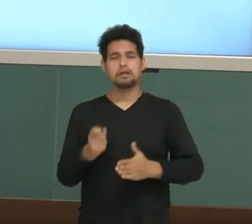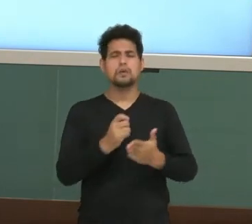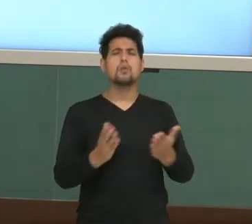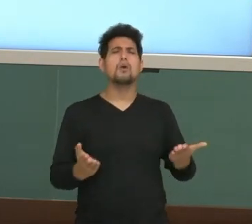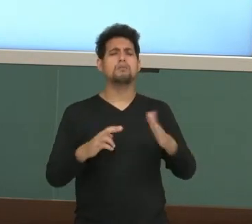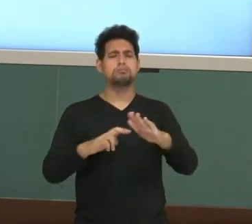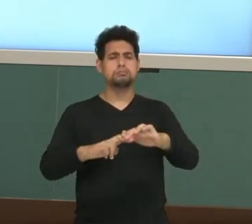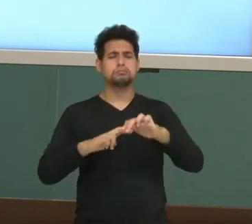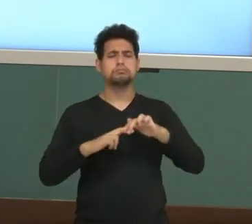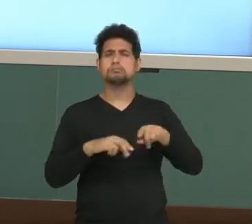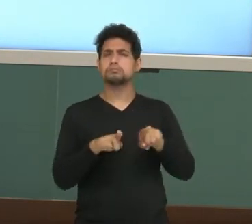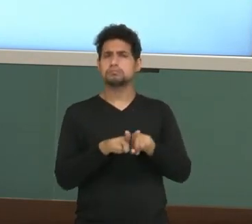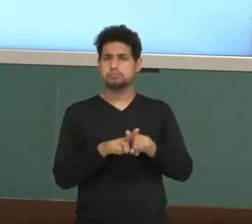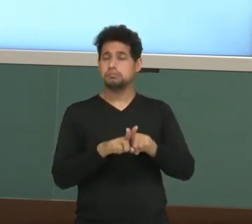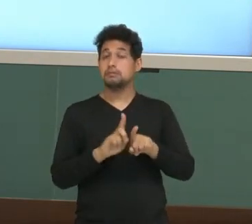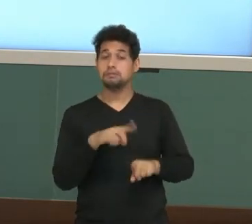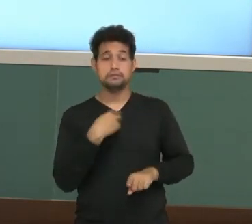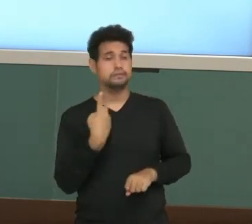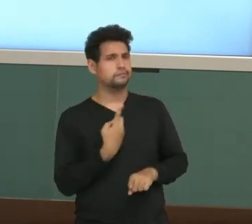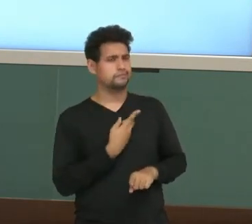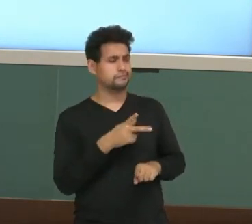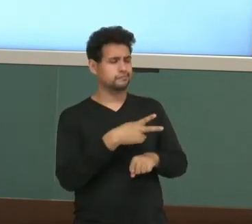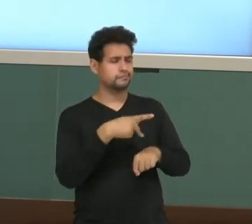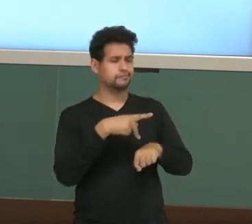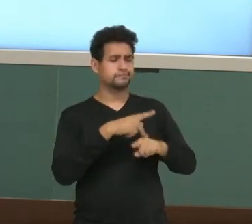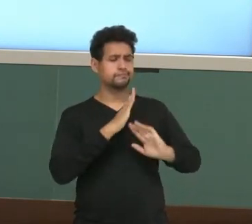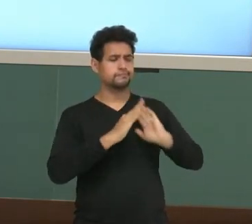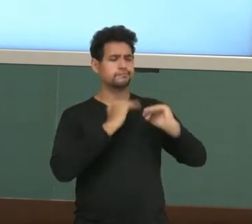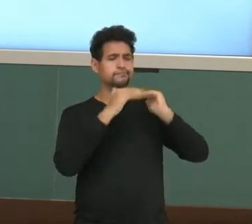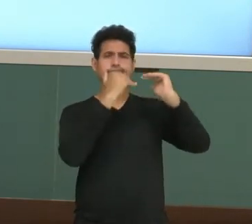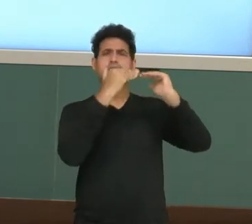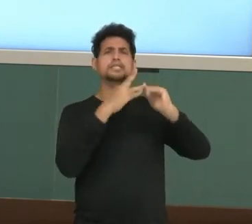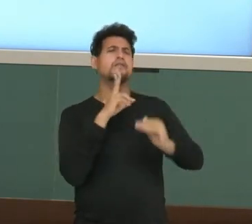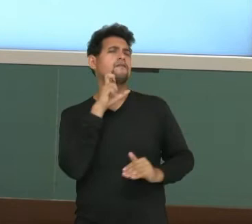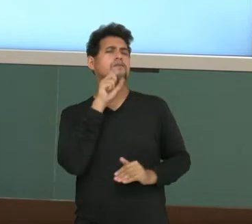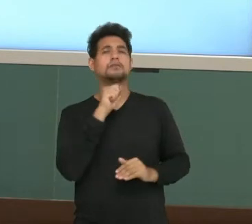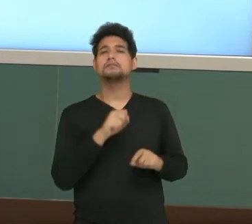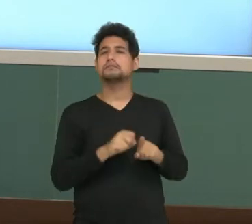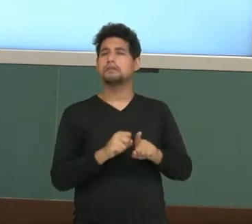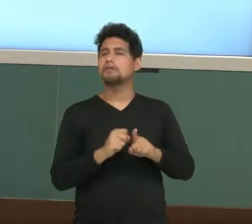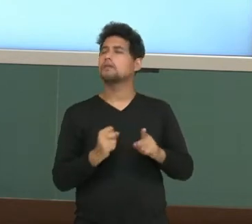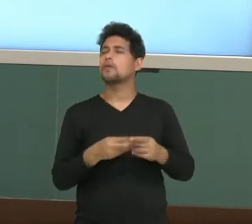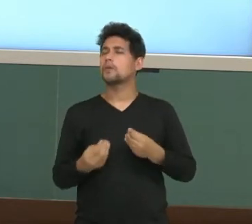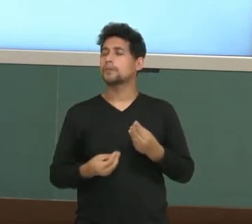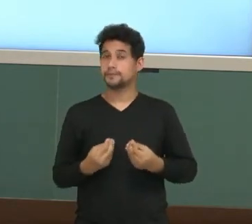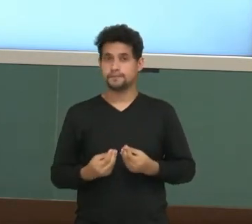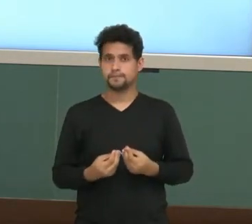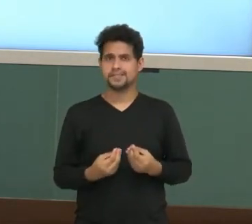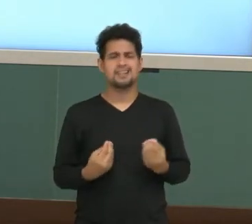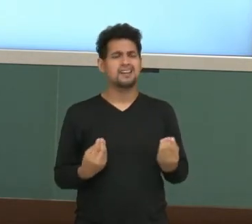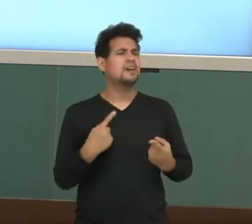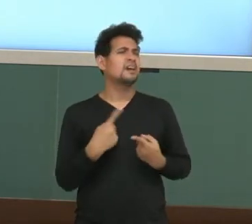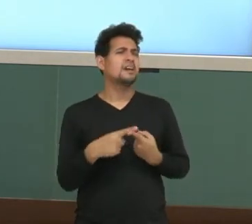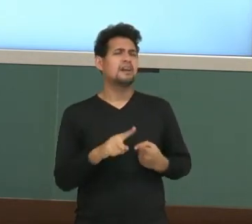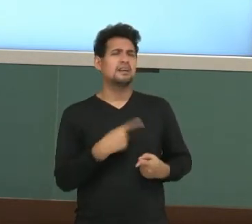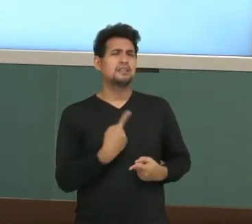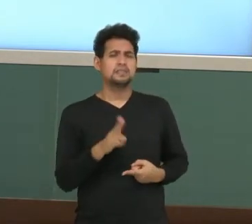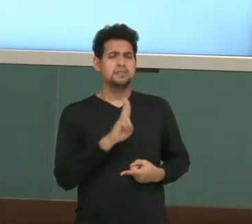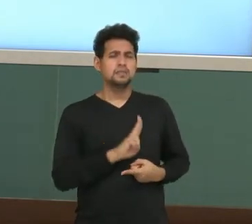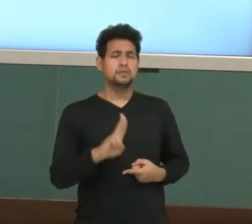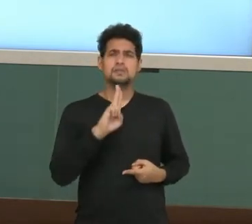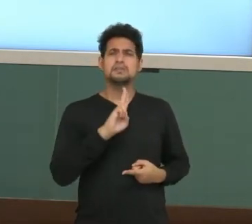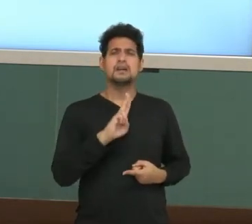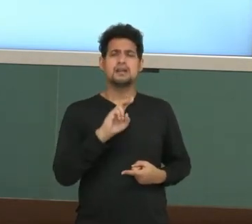motivos pelos quais nosso país desenvolve grande potencial hidrelétrico. Então, por que nós utilizamos a